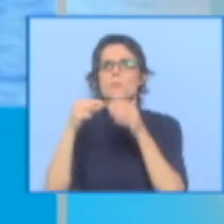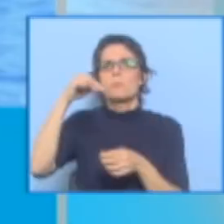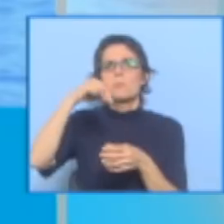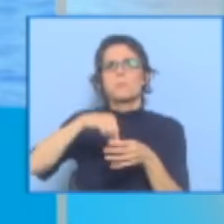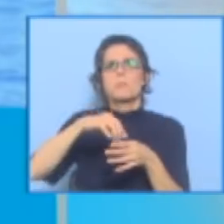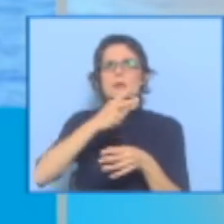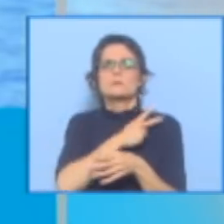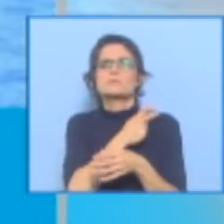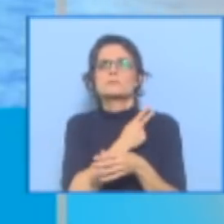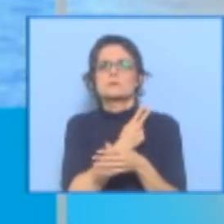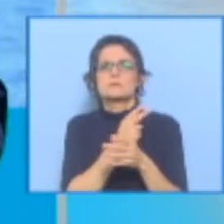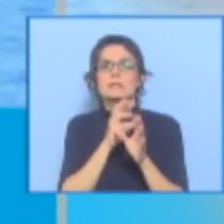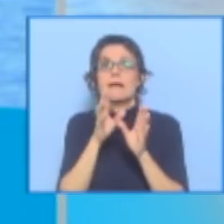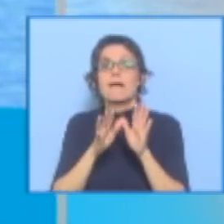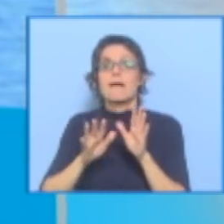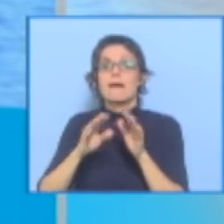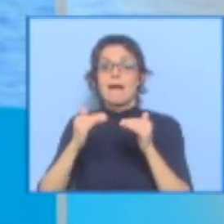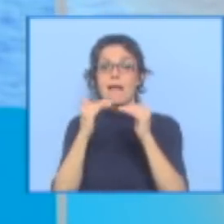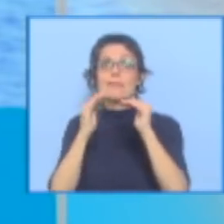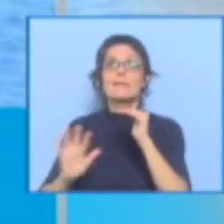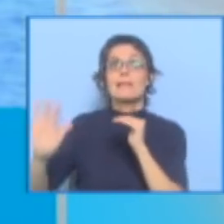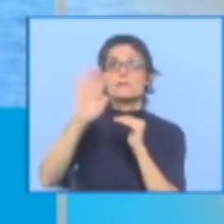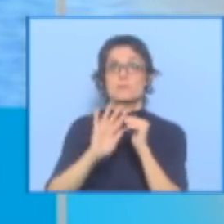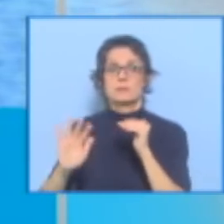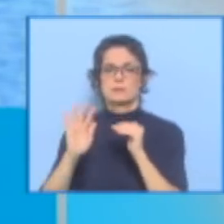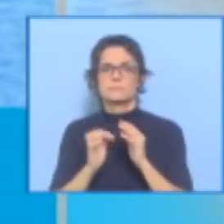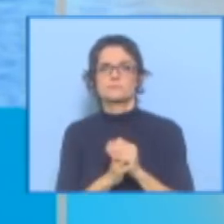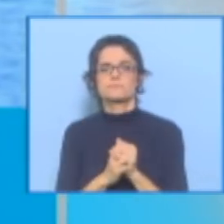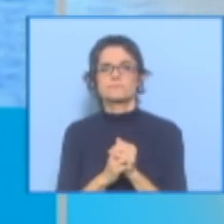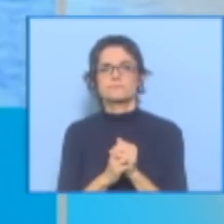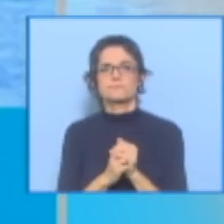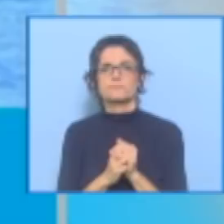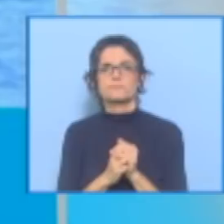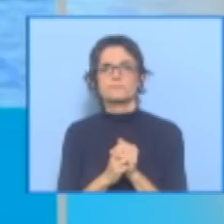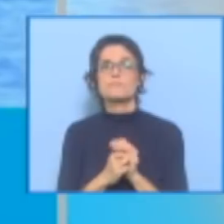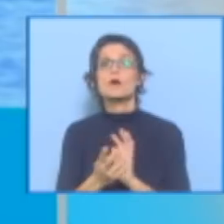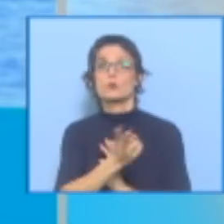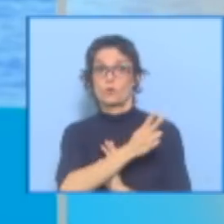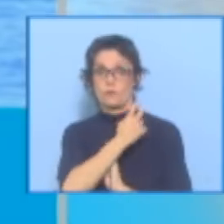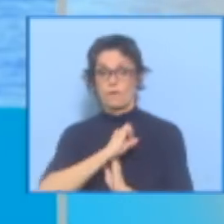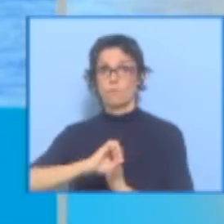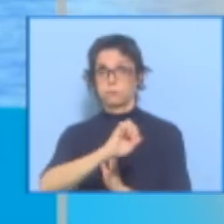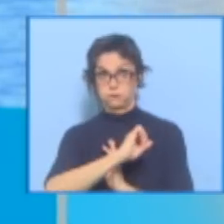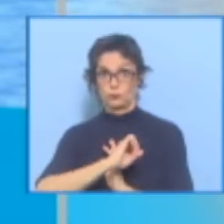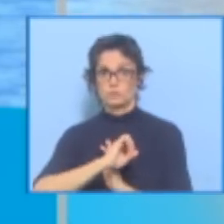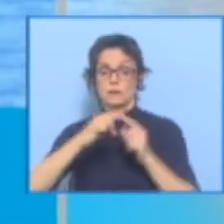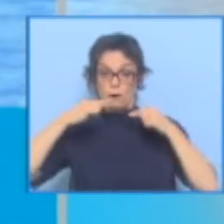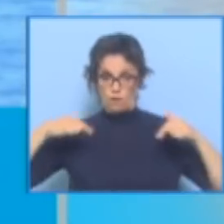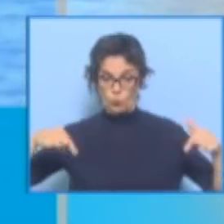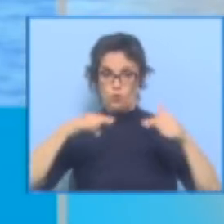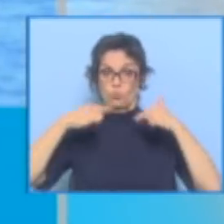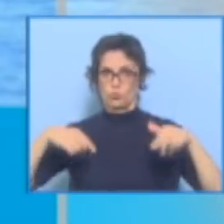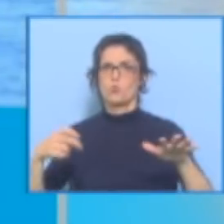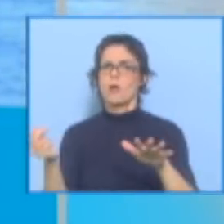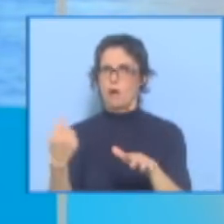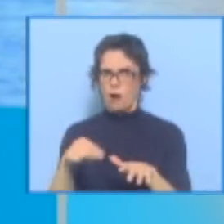académico nacional? Então, nós temos lá na universidade várias reuniões e vários encontros